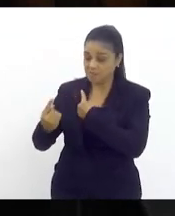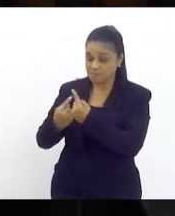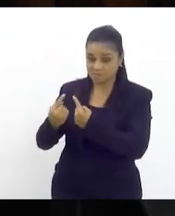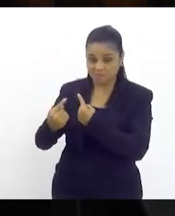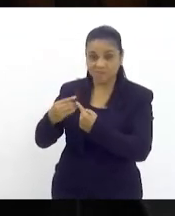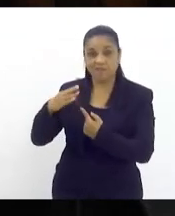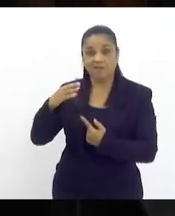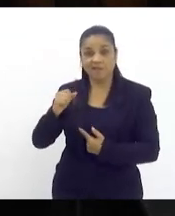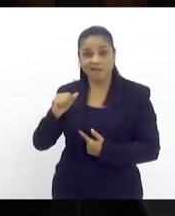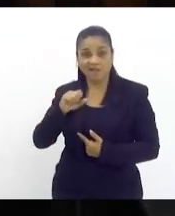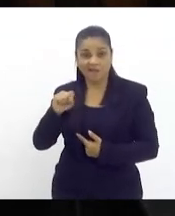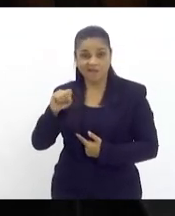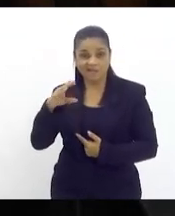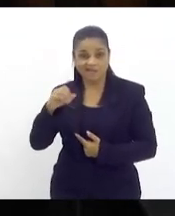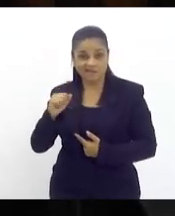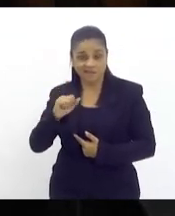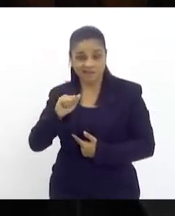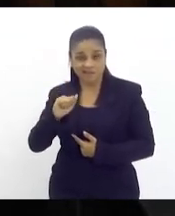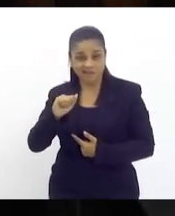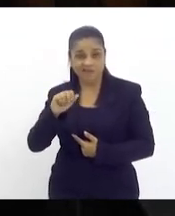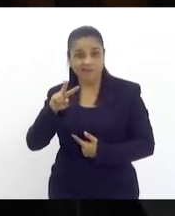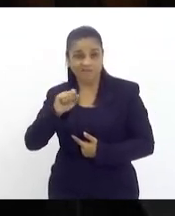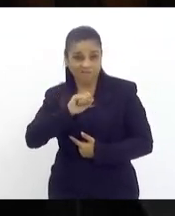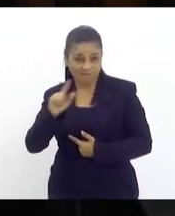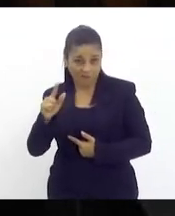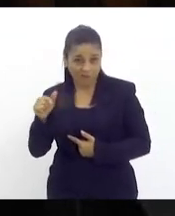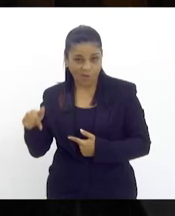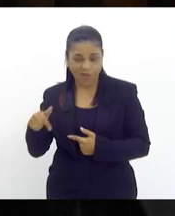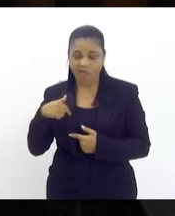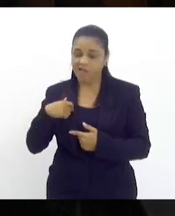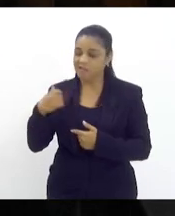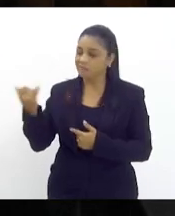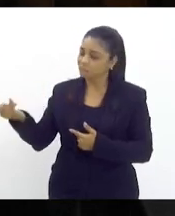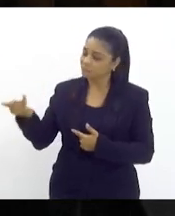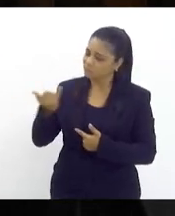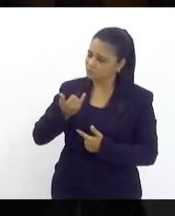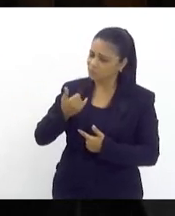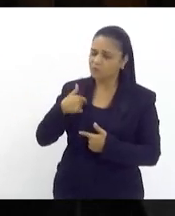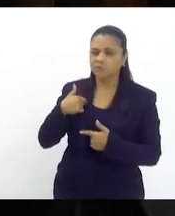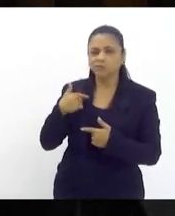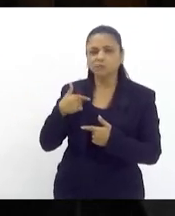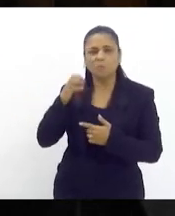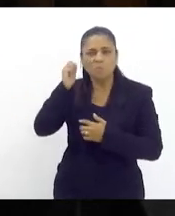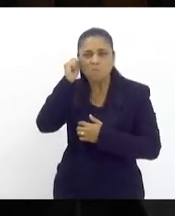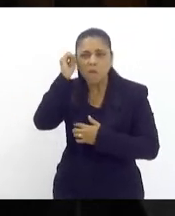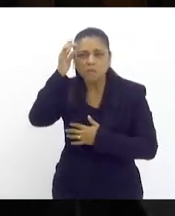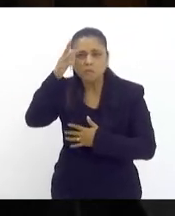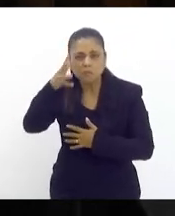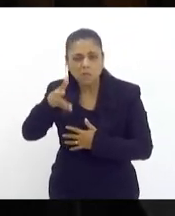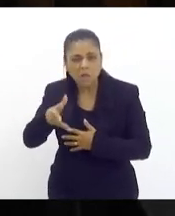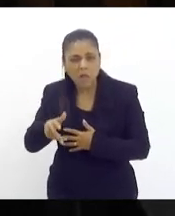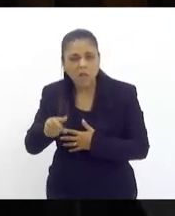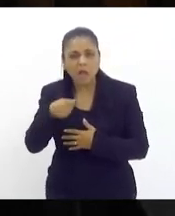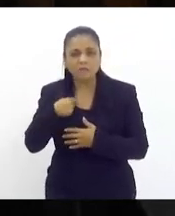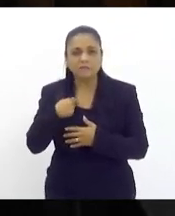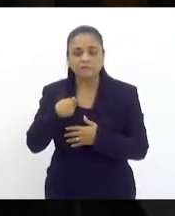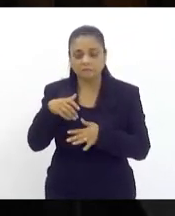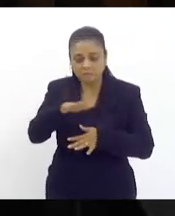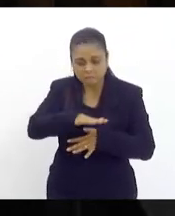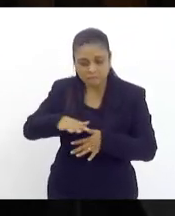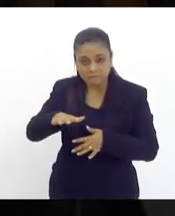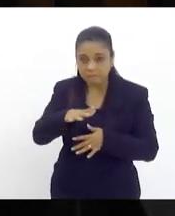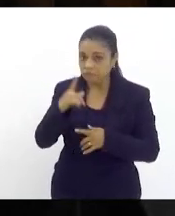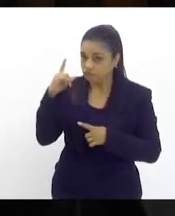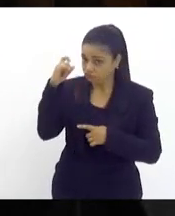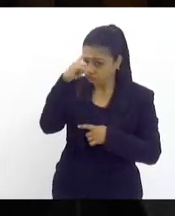e narrava ela que era de madrugada região muito tensa os